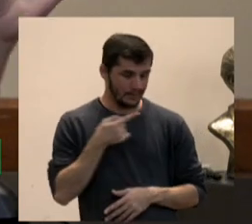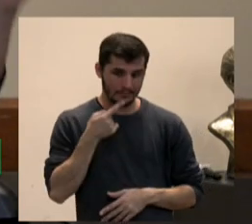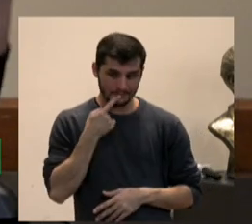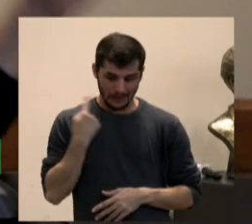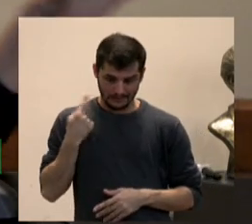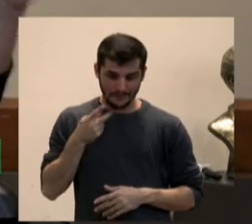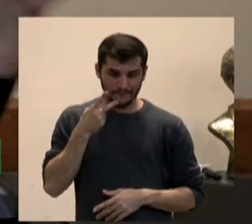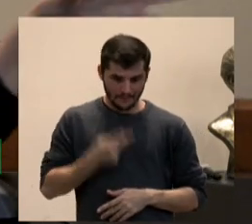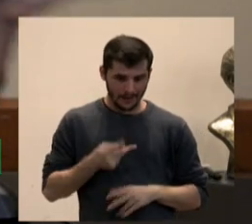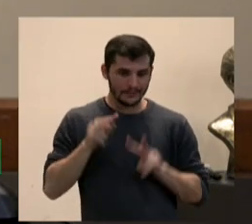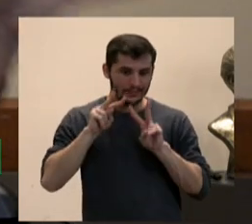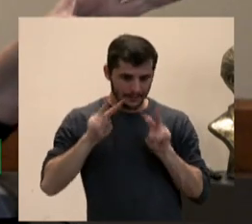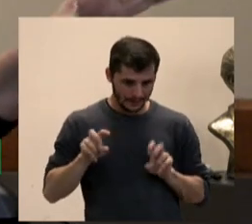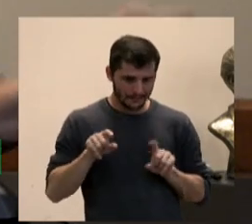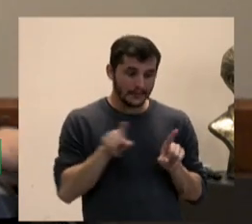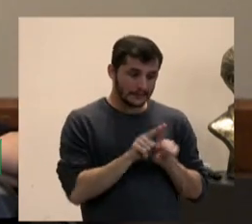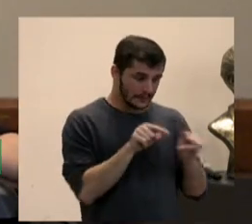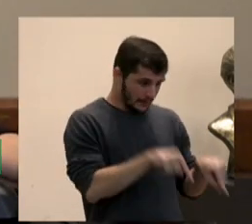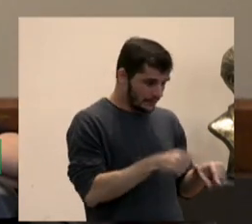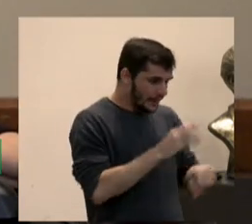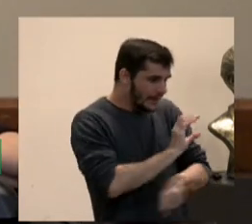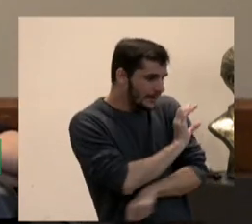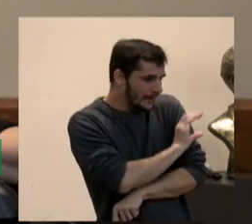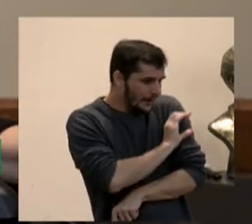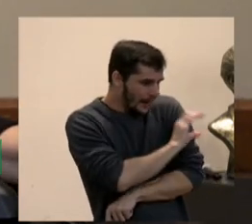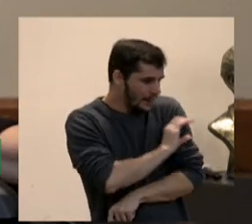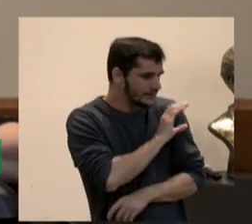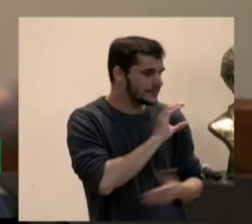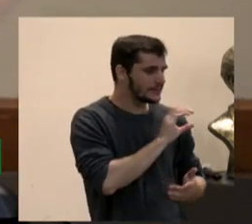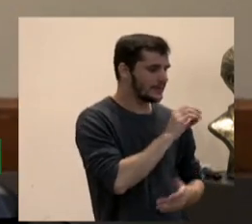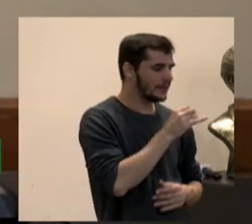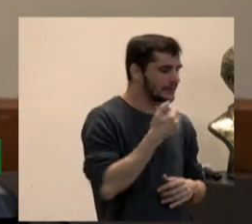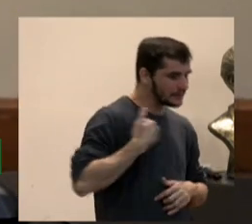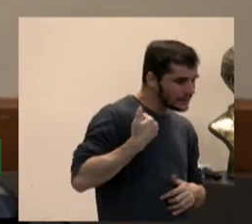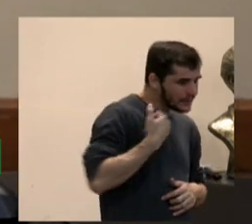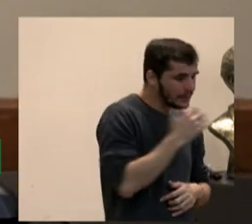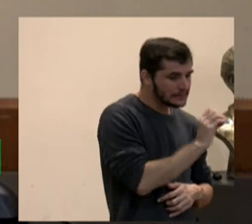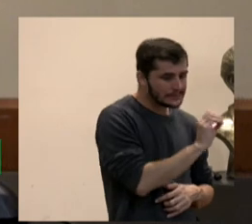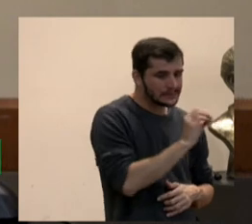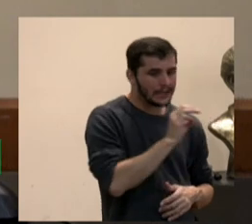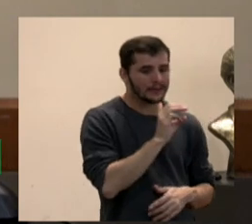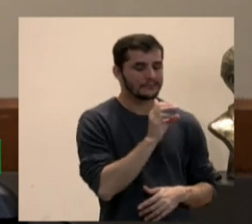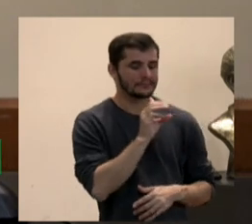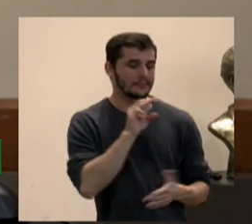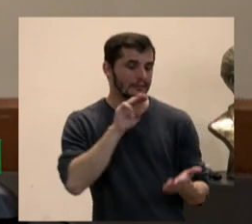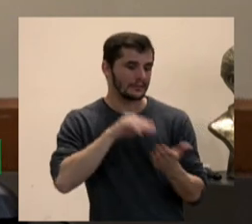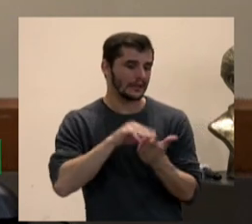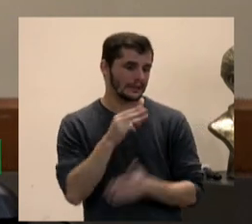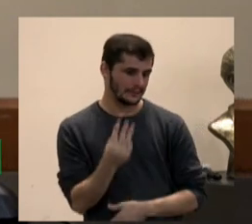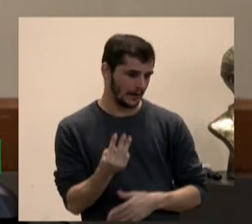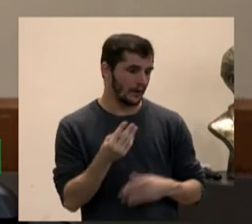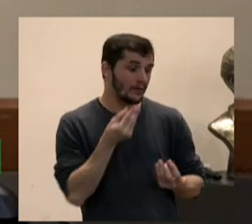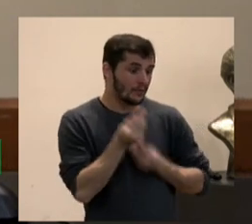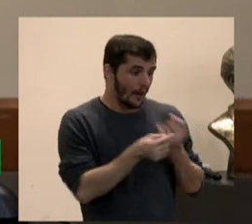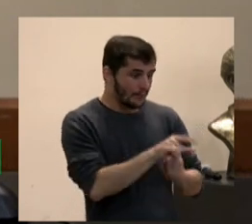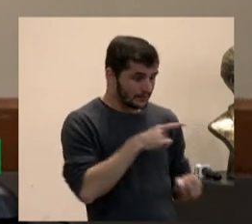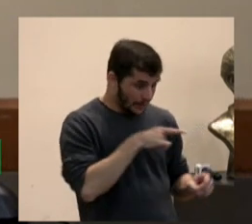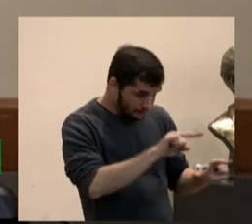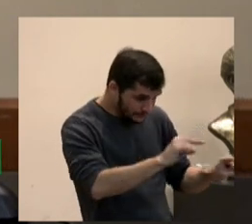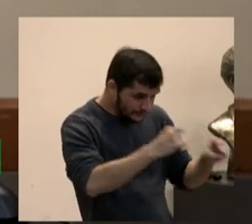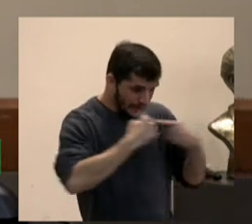0 a 3, assim, a gente está ali tratando das pontas, né, e falando de questões e desafios que me parecem são